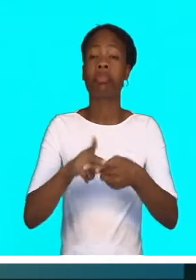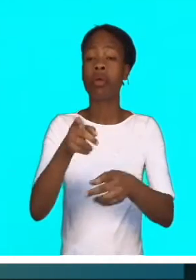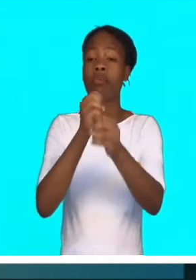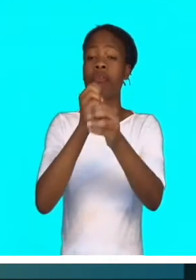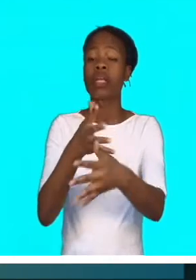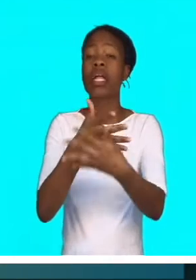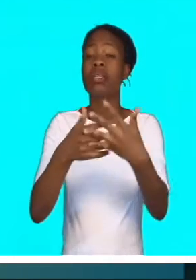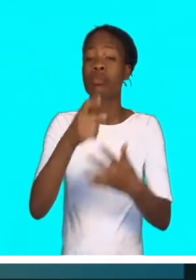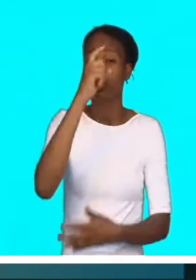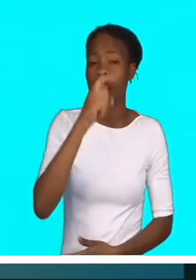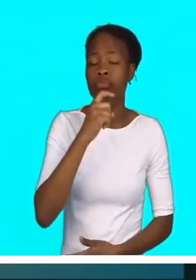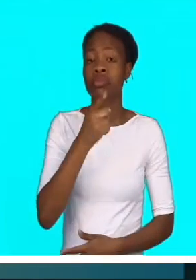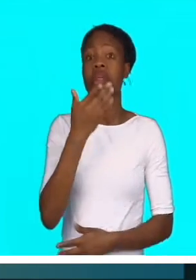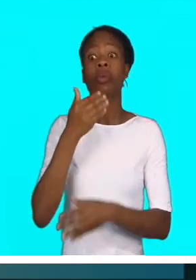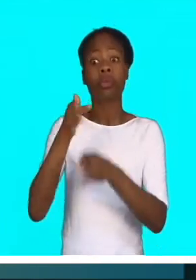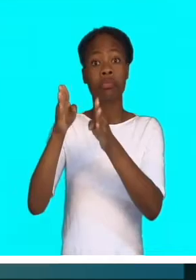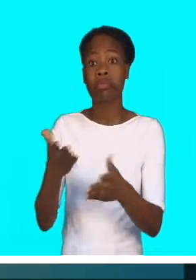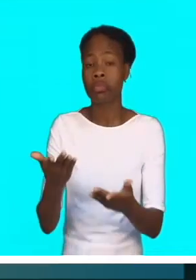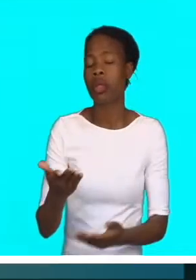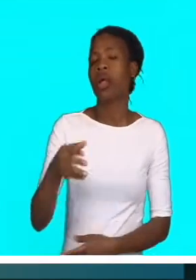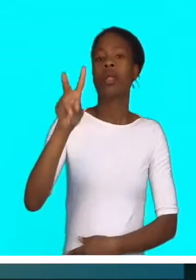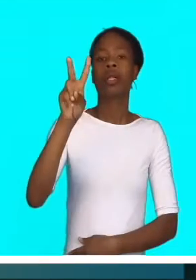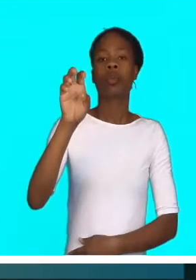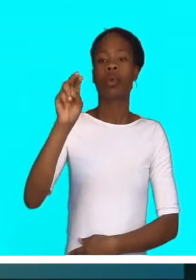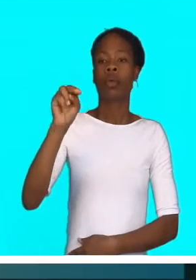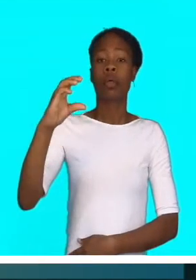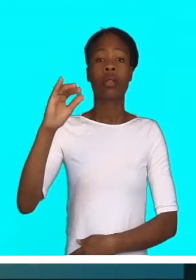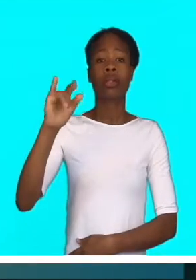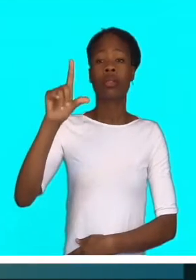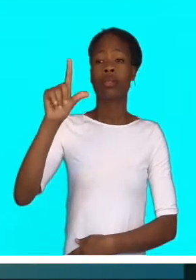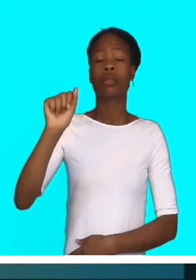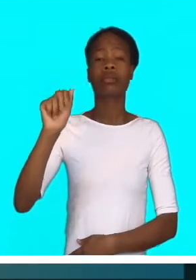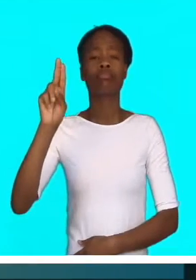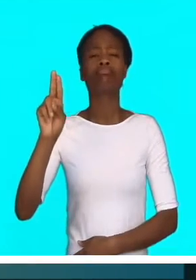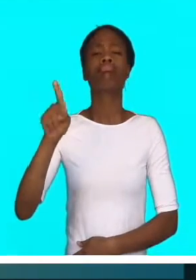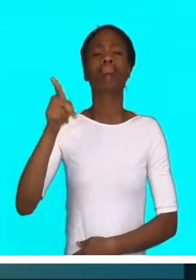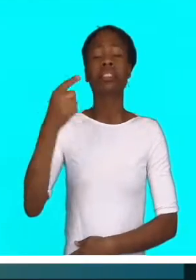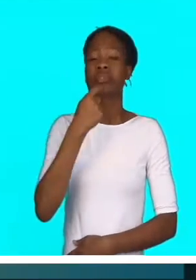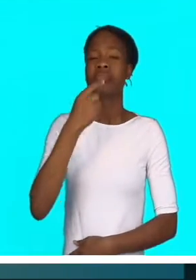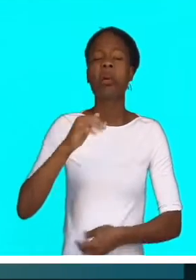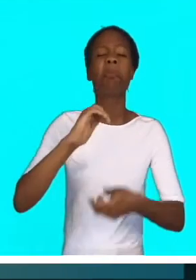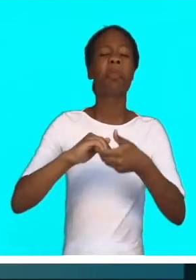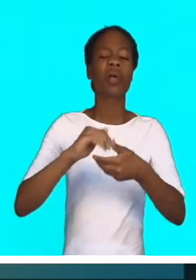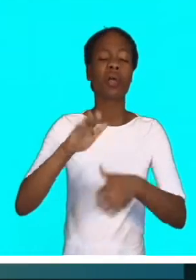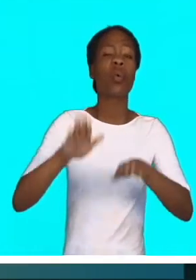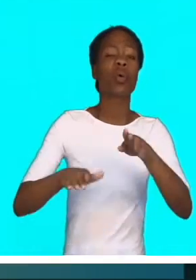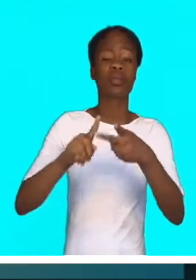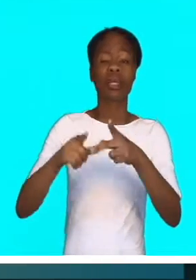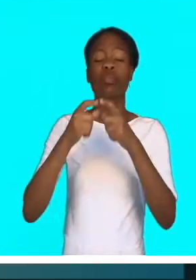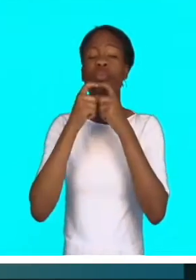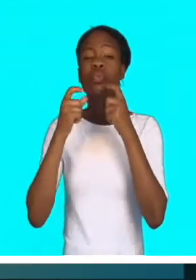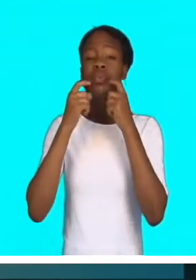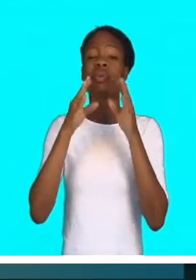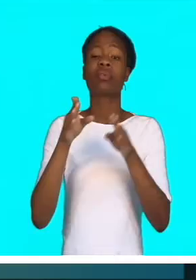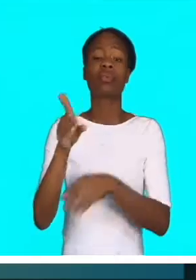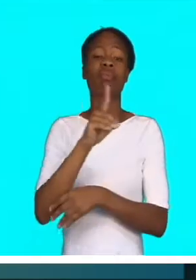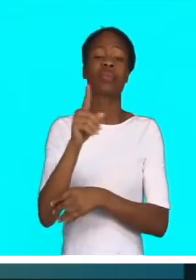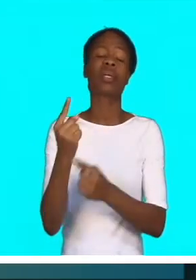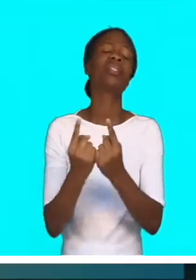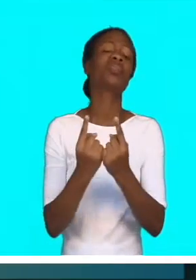participantes de alguns países falantes do português. Vistilão Mojenga é um deles. Ele revela que há muita